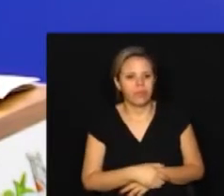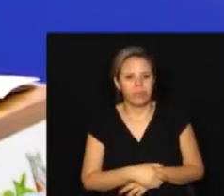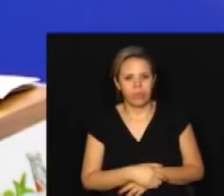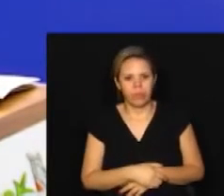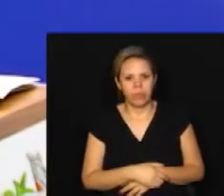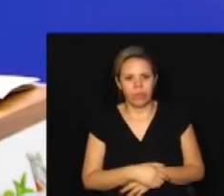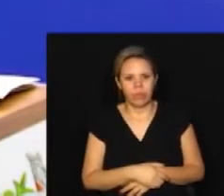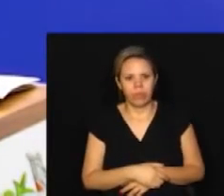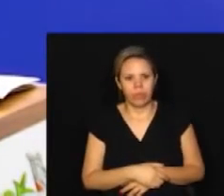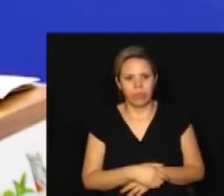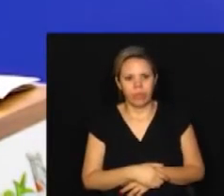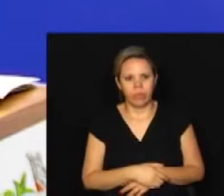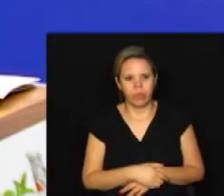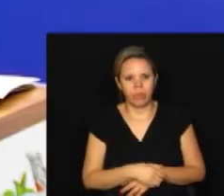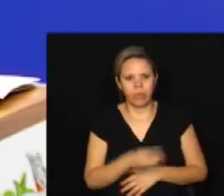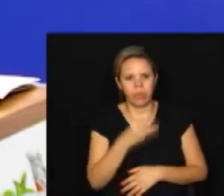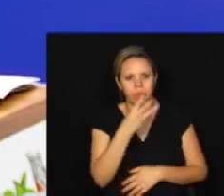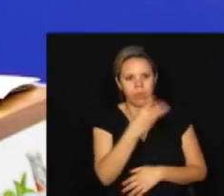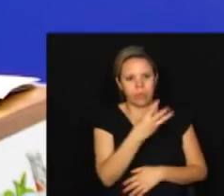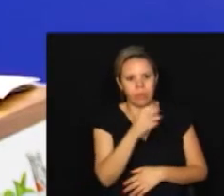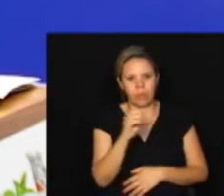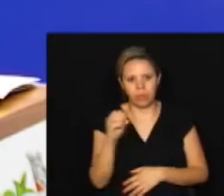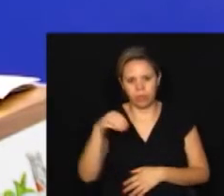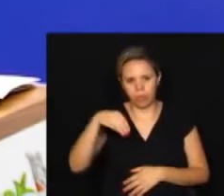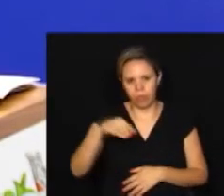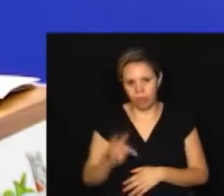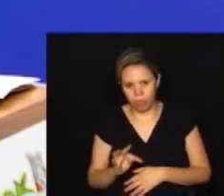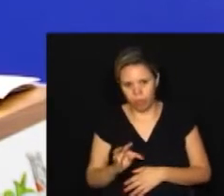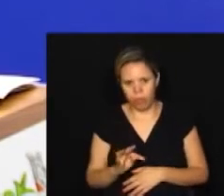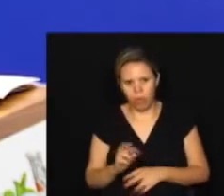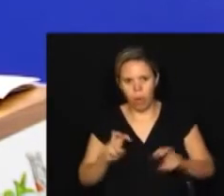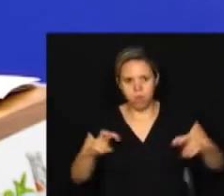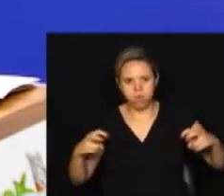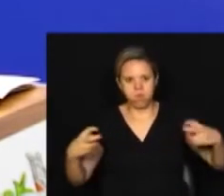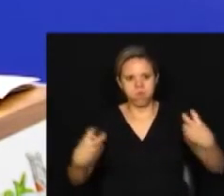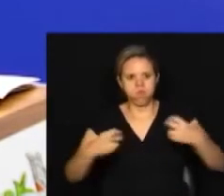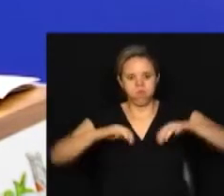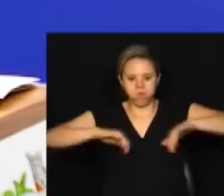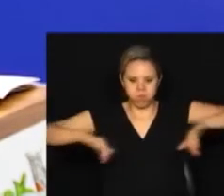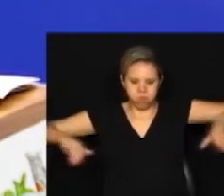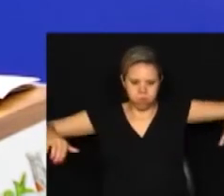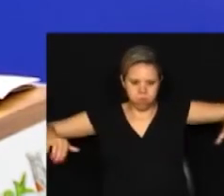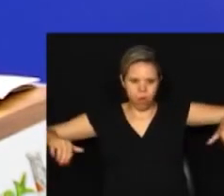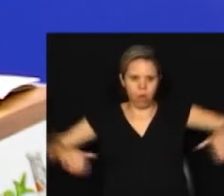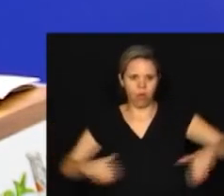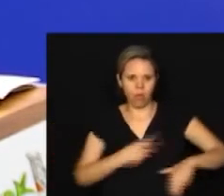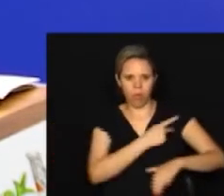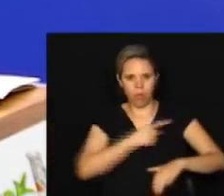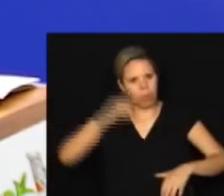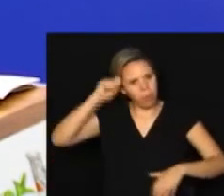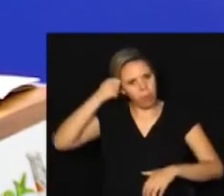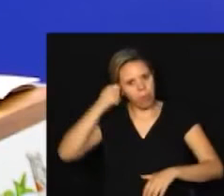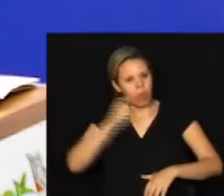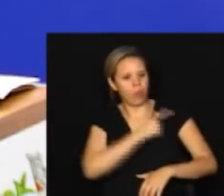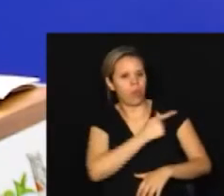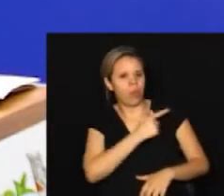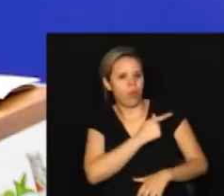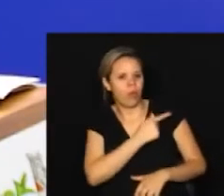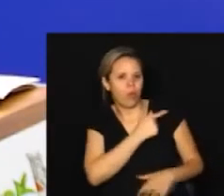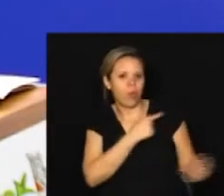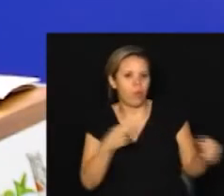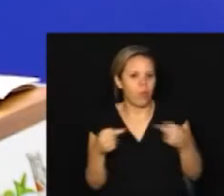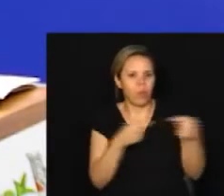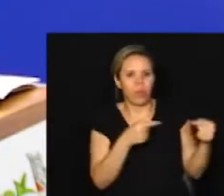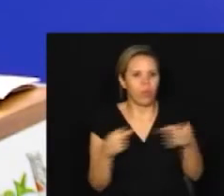seja, num raio de 300 metros entre os estádios Moisés Lucarelli ou mesmo Brinco de Ouro. O derby